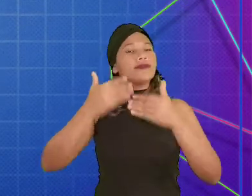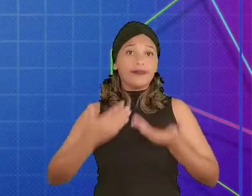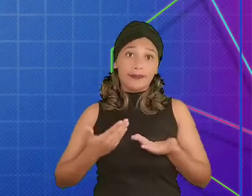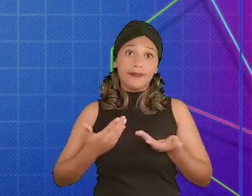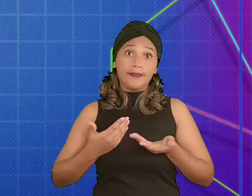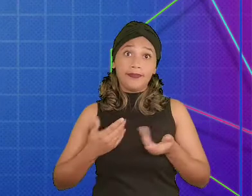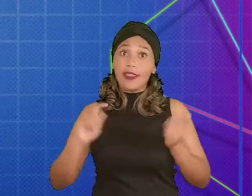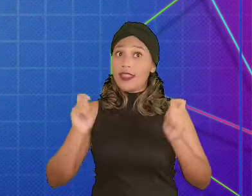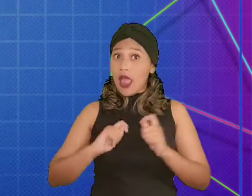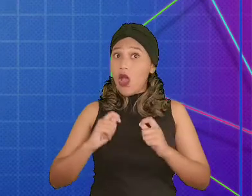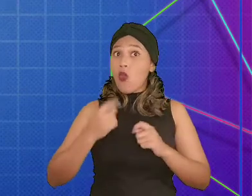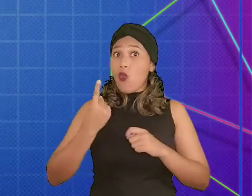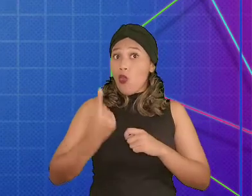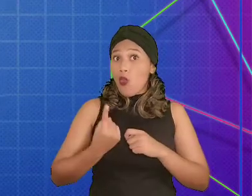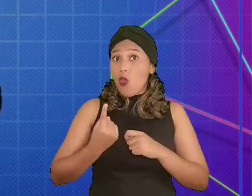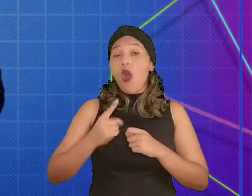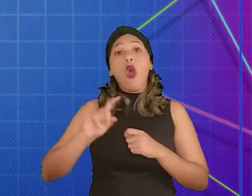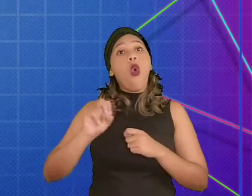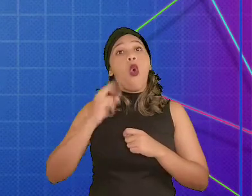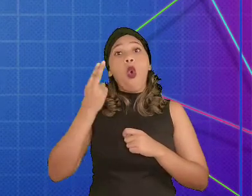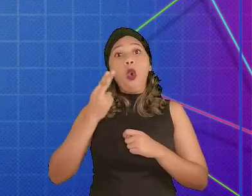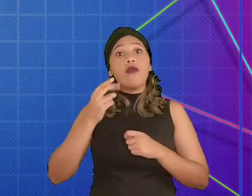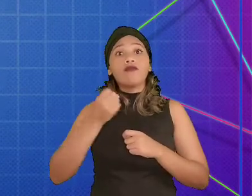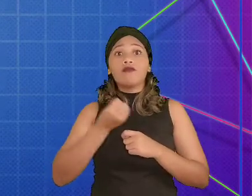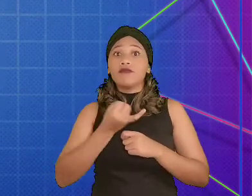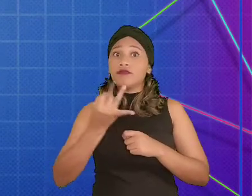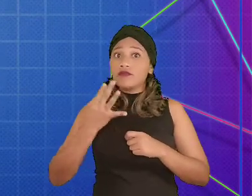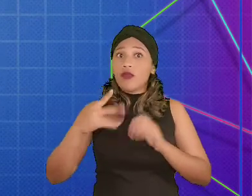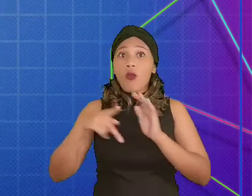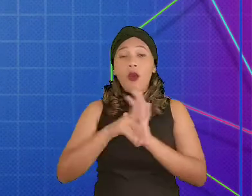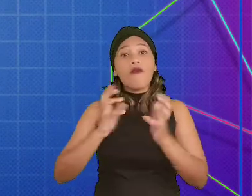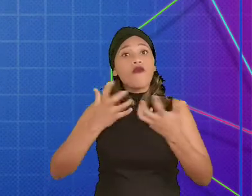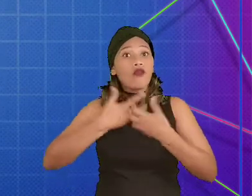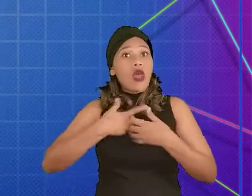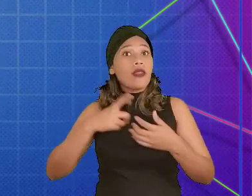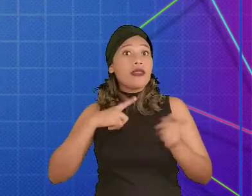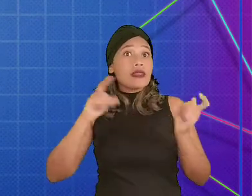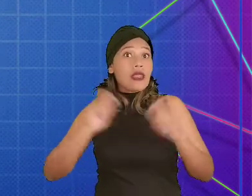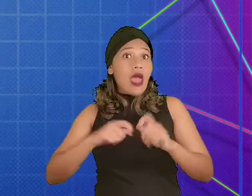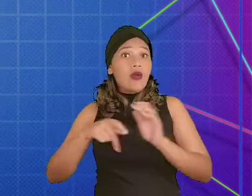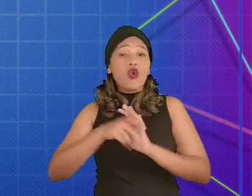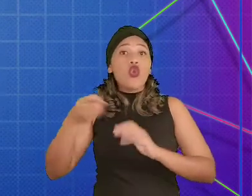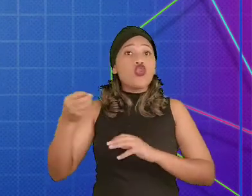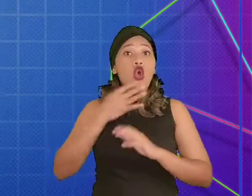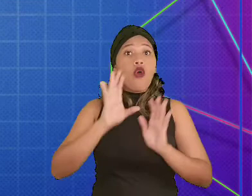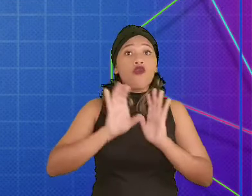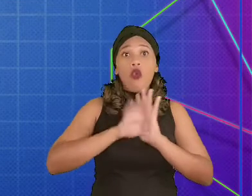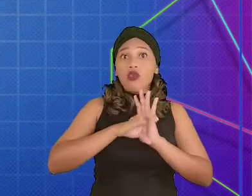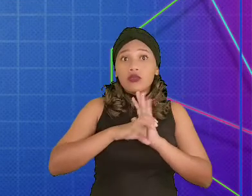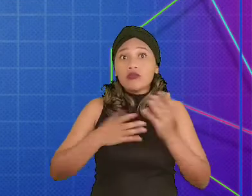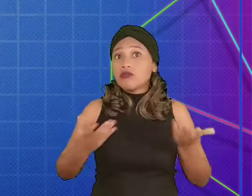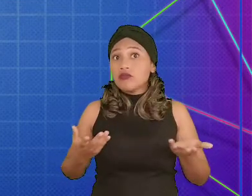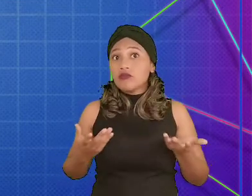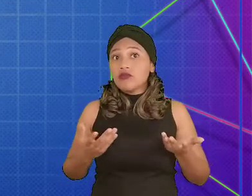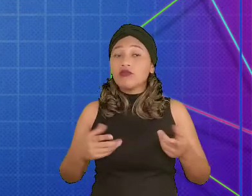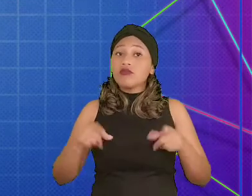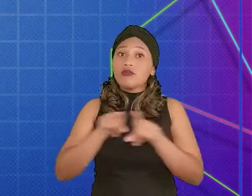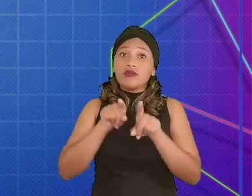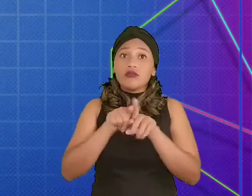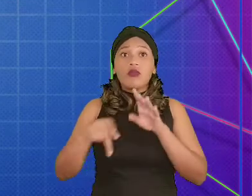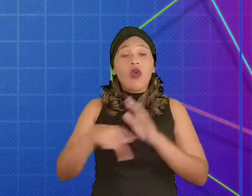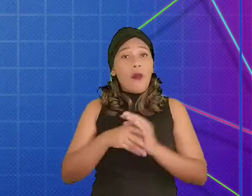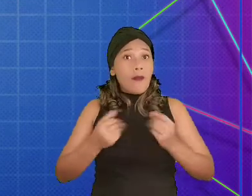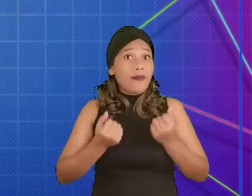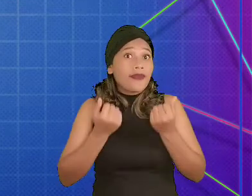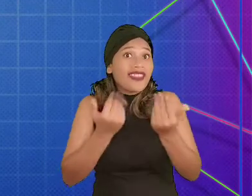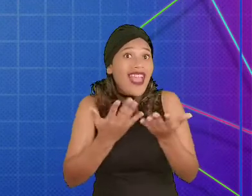Basicamente, uma fase pode ter alguma ou algumas dessas funções. Uma fase pode introduzir novos conceitos ao jogador, aumentar